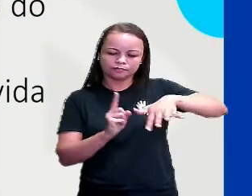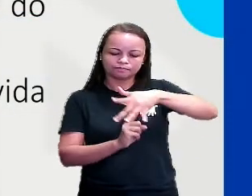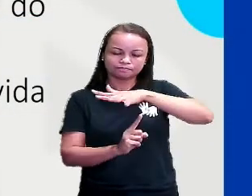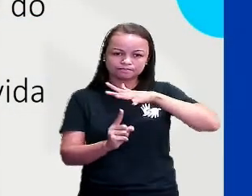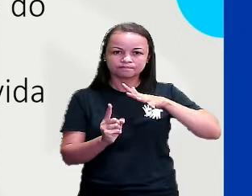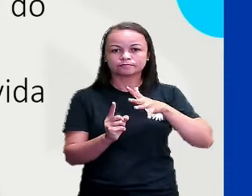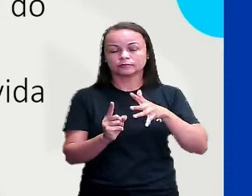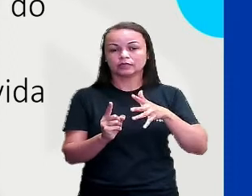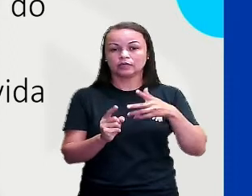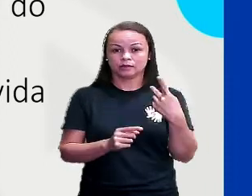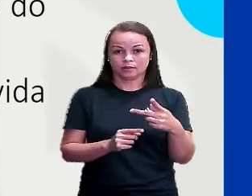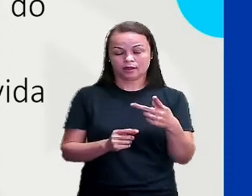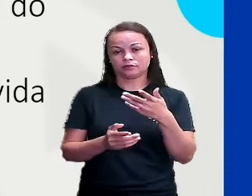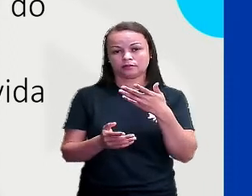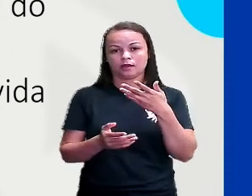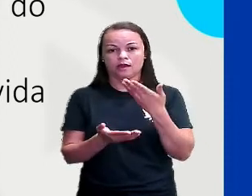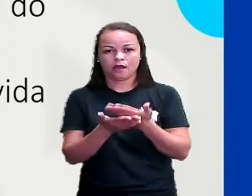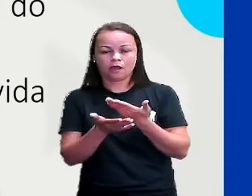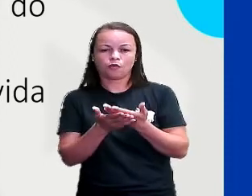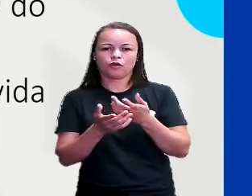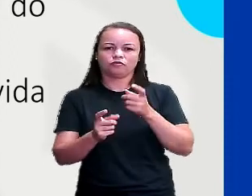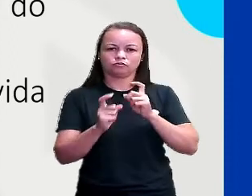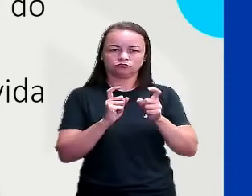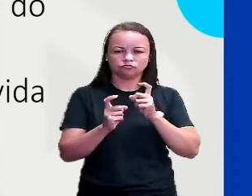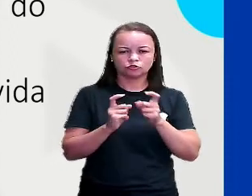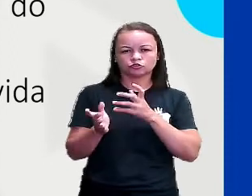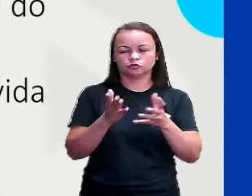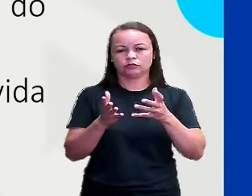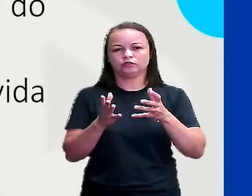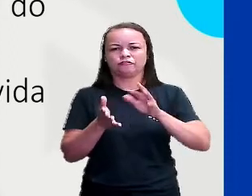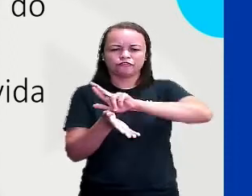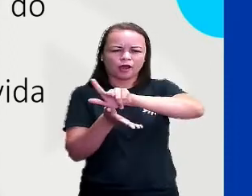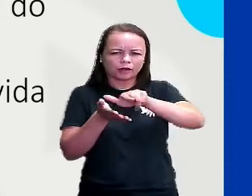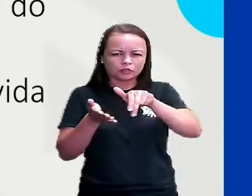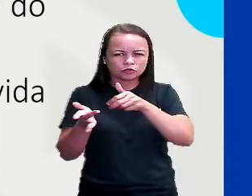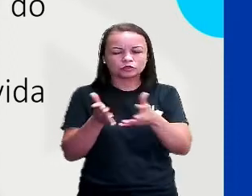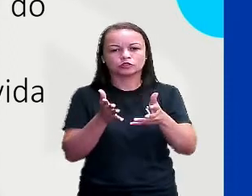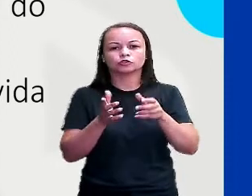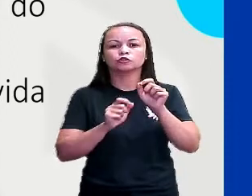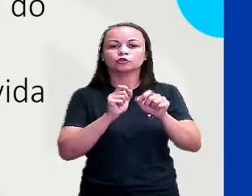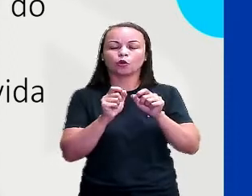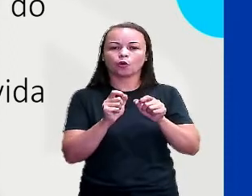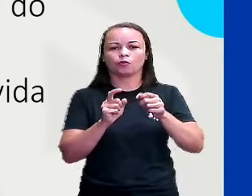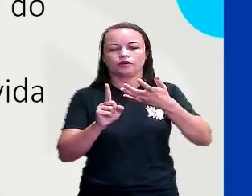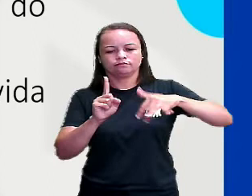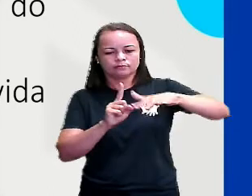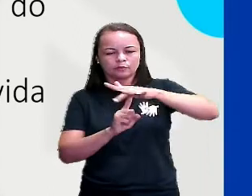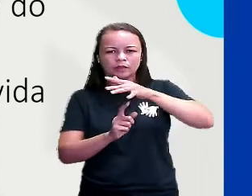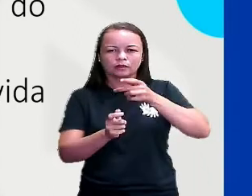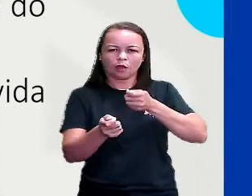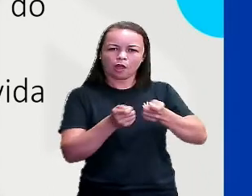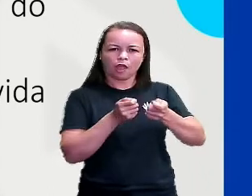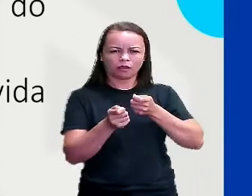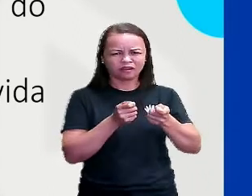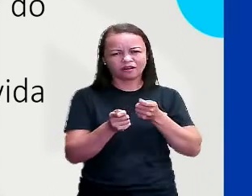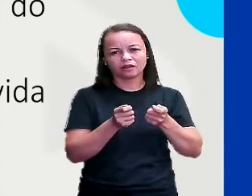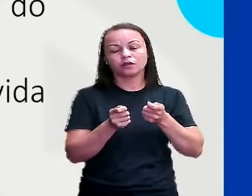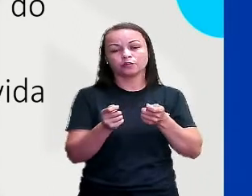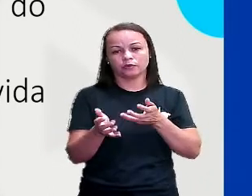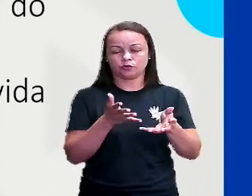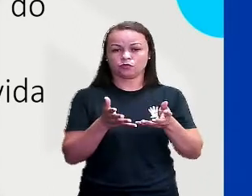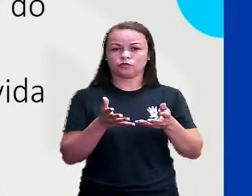a gente vai discutir várias questões associadas com o equilíbrio ambiental, ou seja, o equilíbrio do